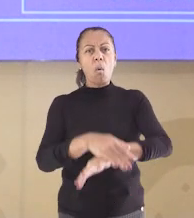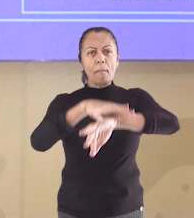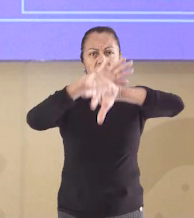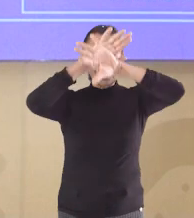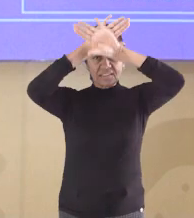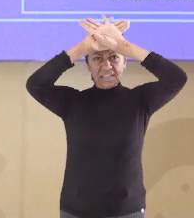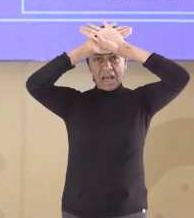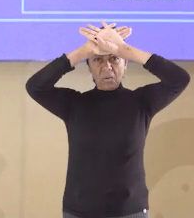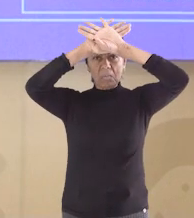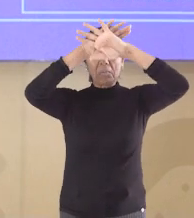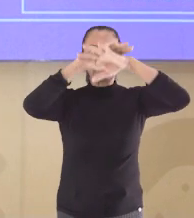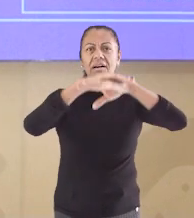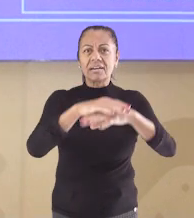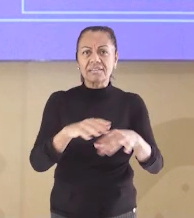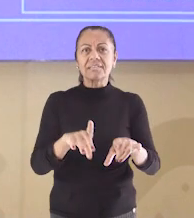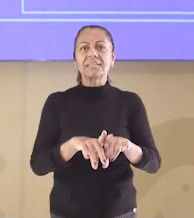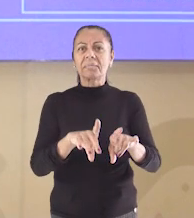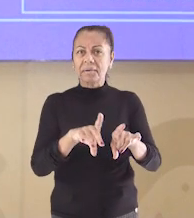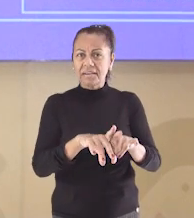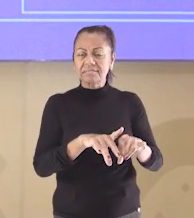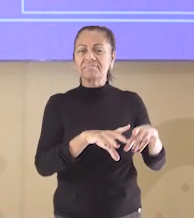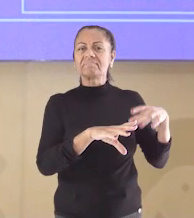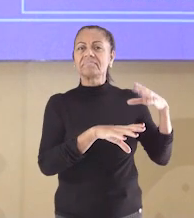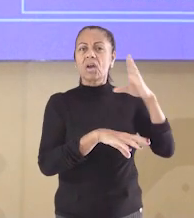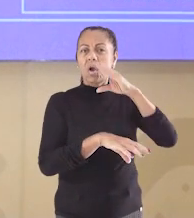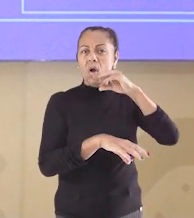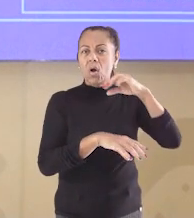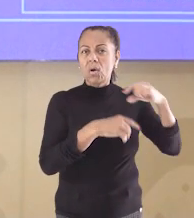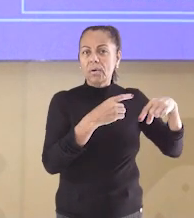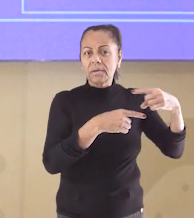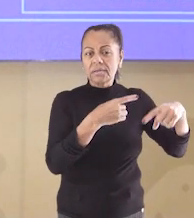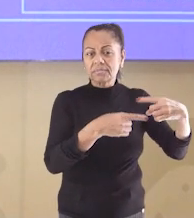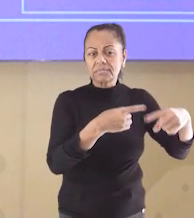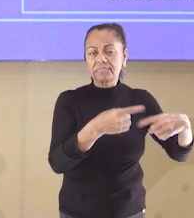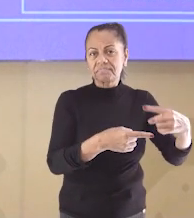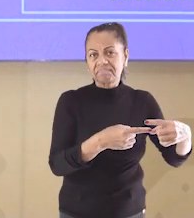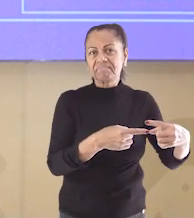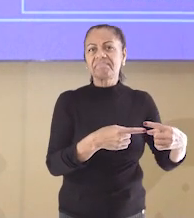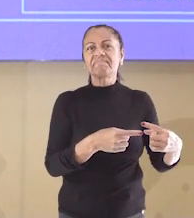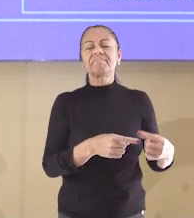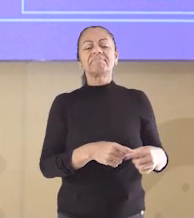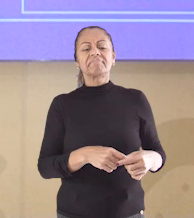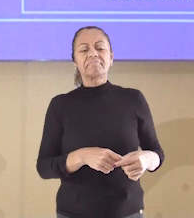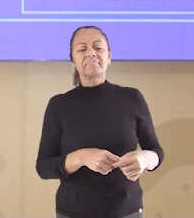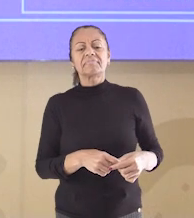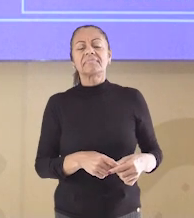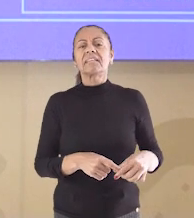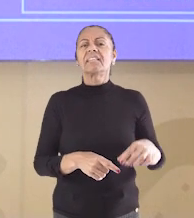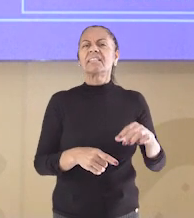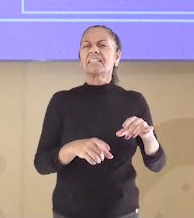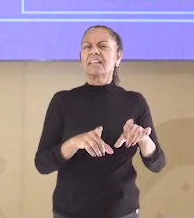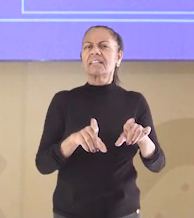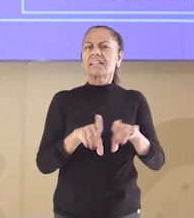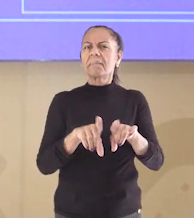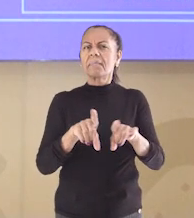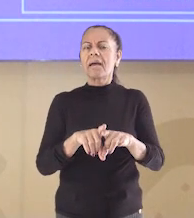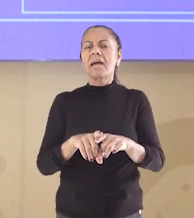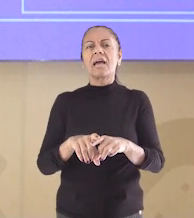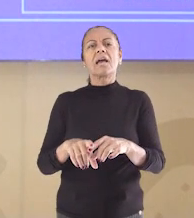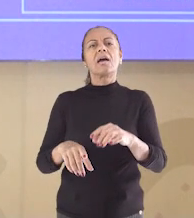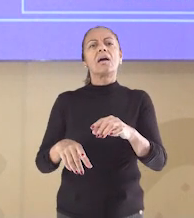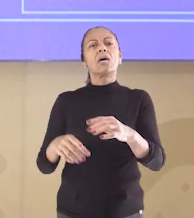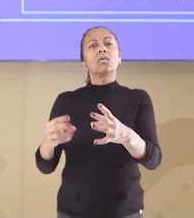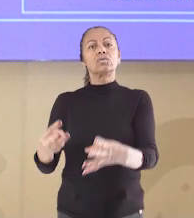Ching. Tem a Umbanda. Não havia textos escritos, o conhecimento foi transmitido oralmente.